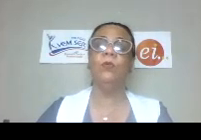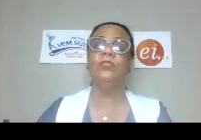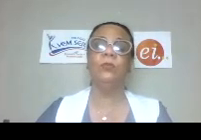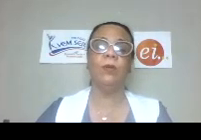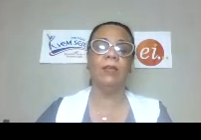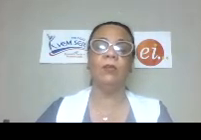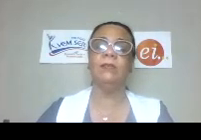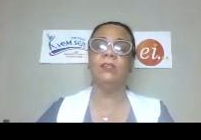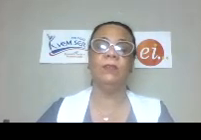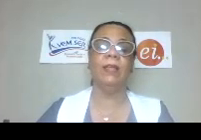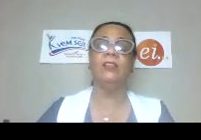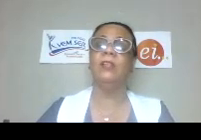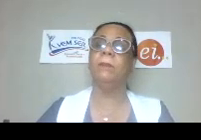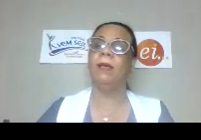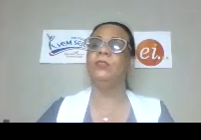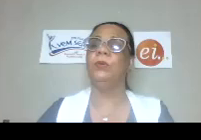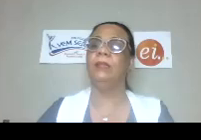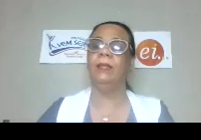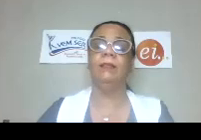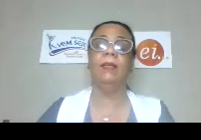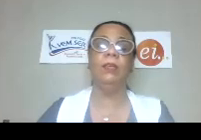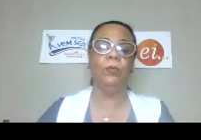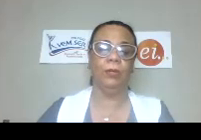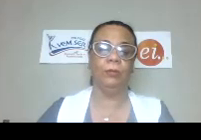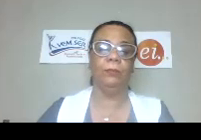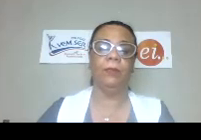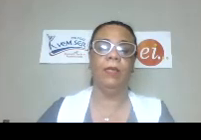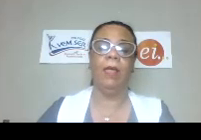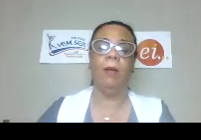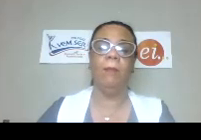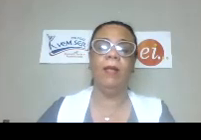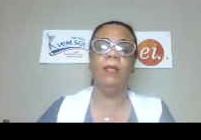vamos continuar a nossa atividade da página 88.